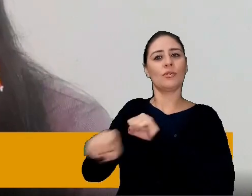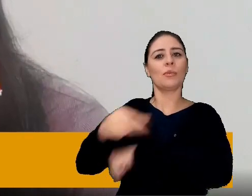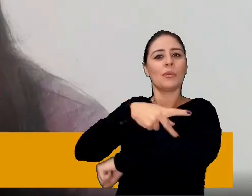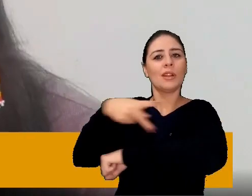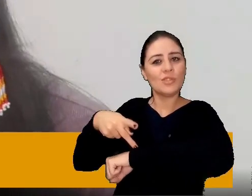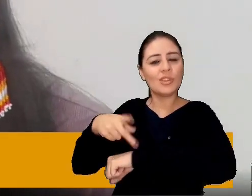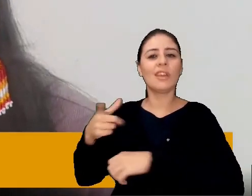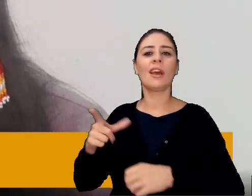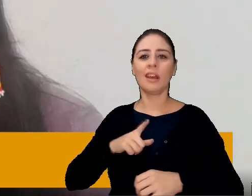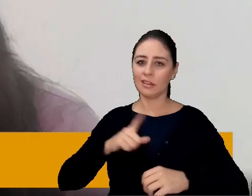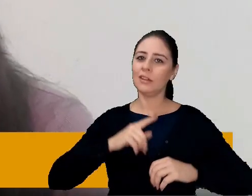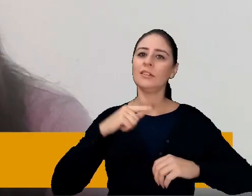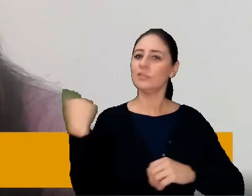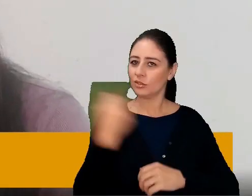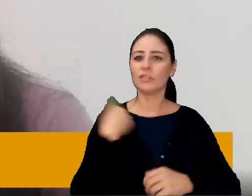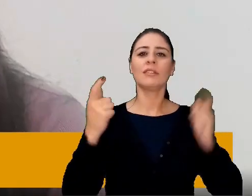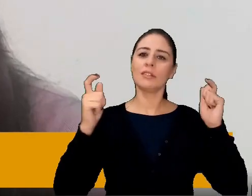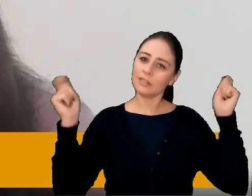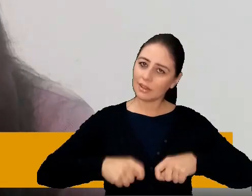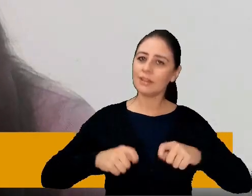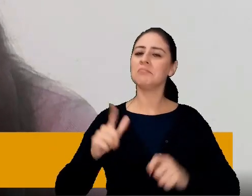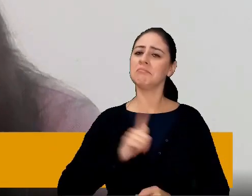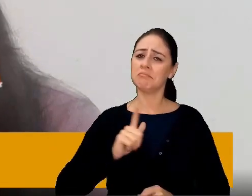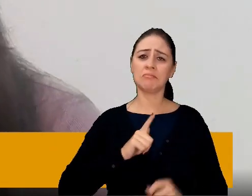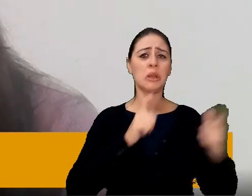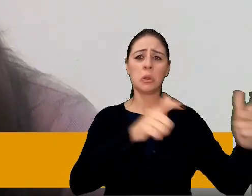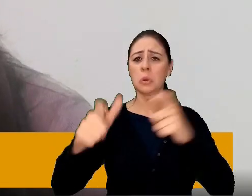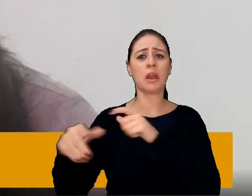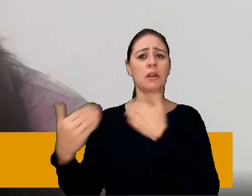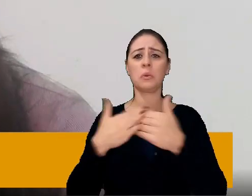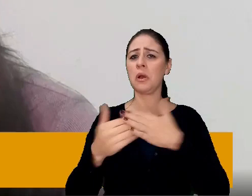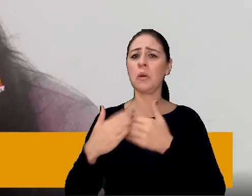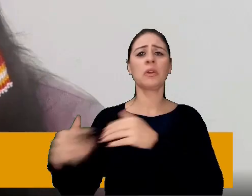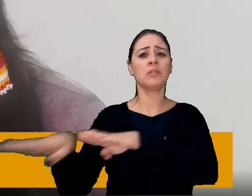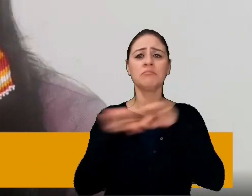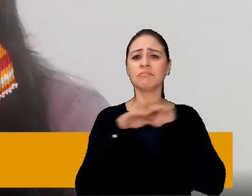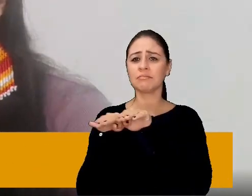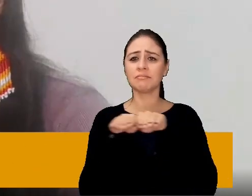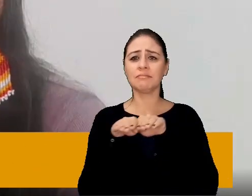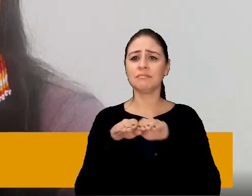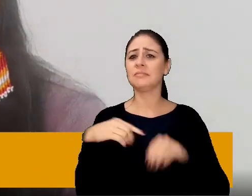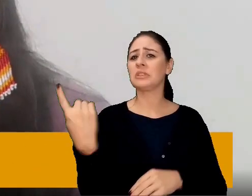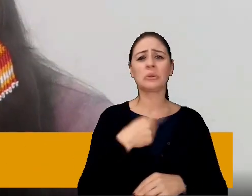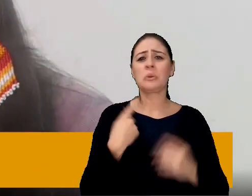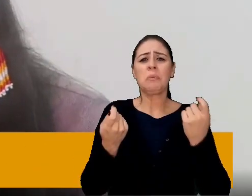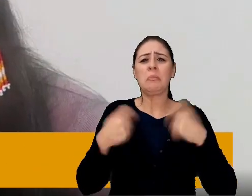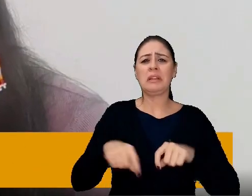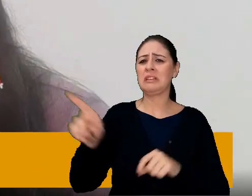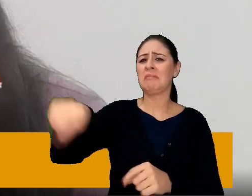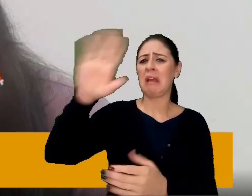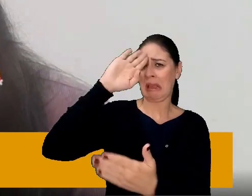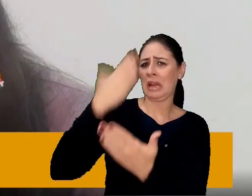da minha amiga já se formou em pedagogia, então, assim, a gente é capaz de estar em todos os espaços, em todos os